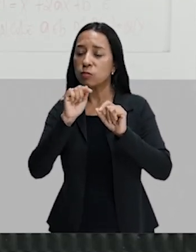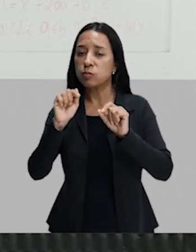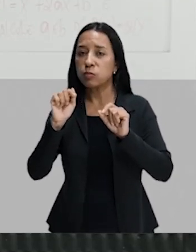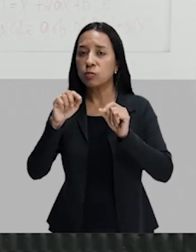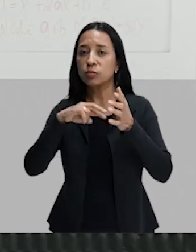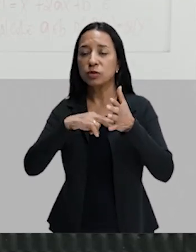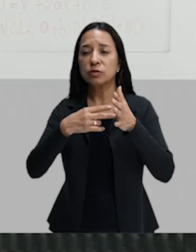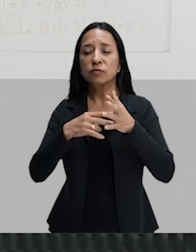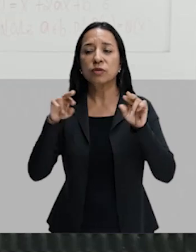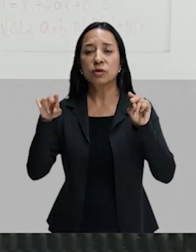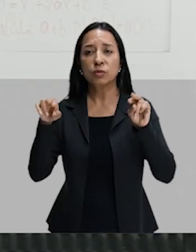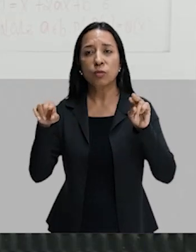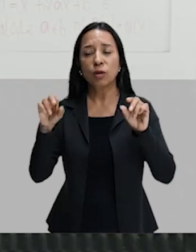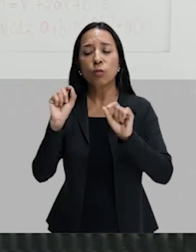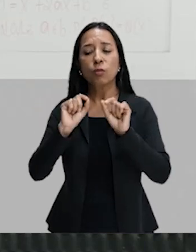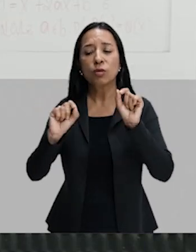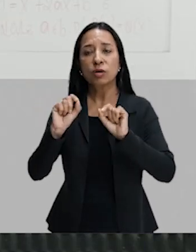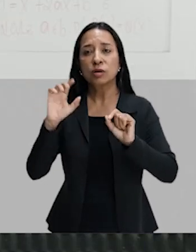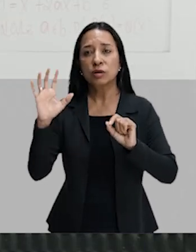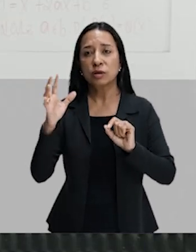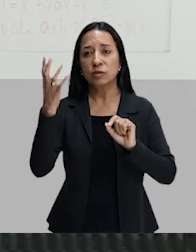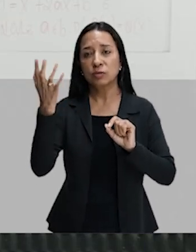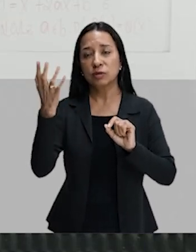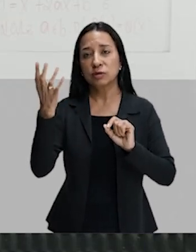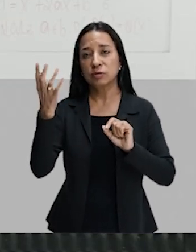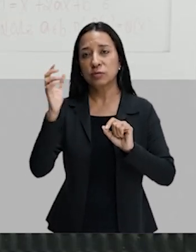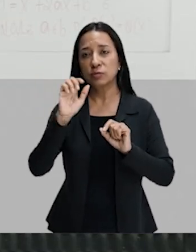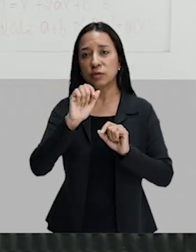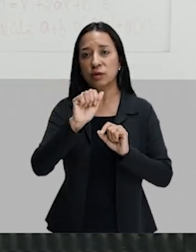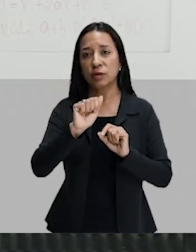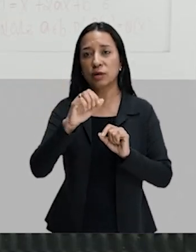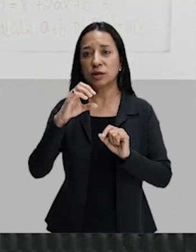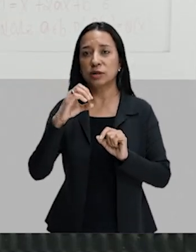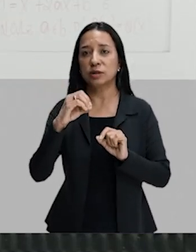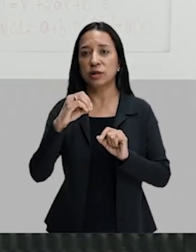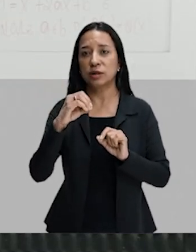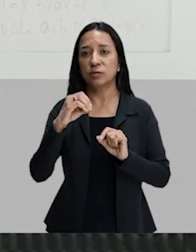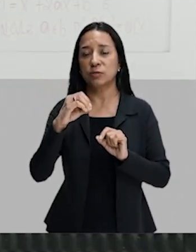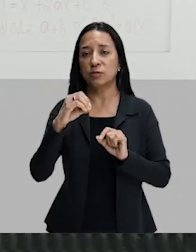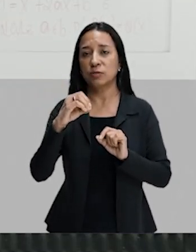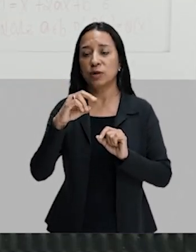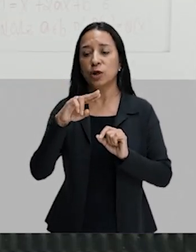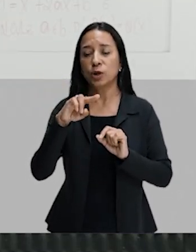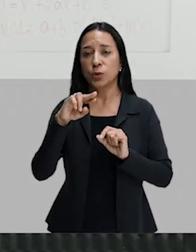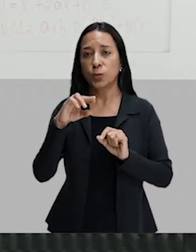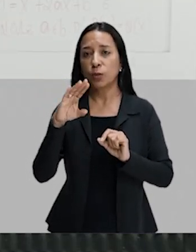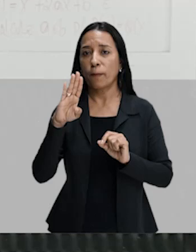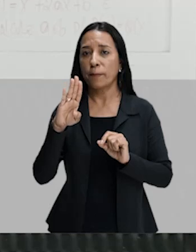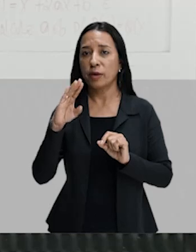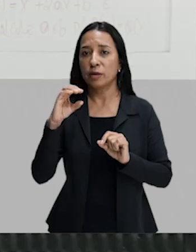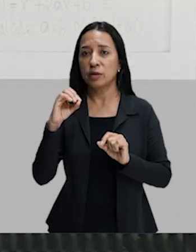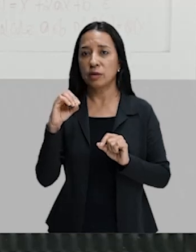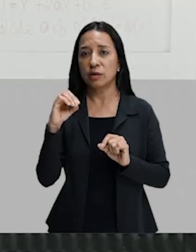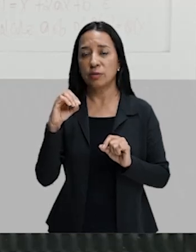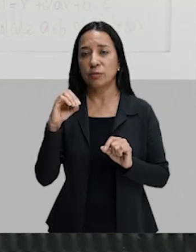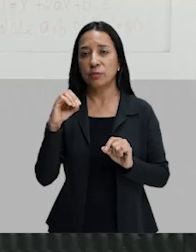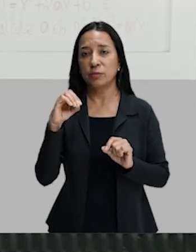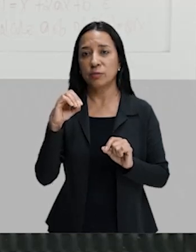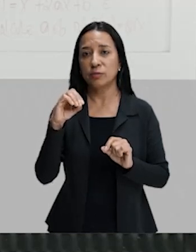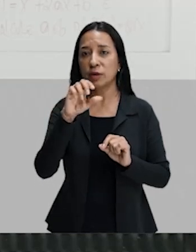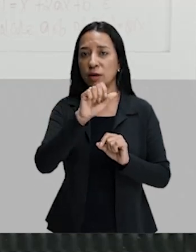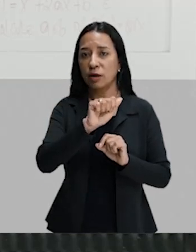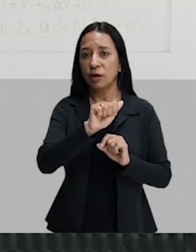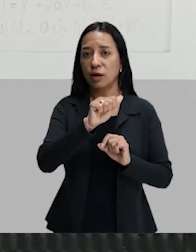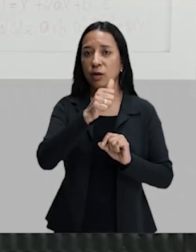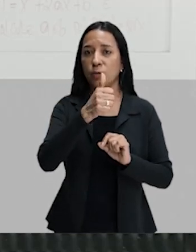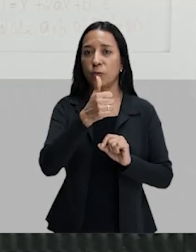A0 tem que ser igual ao B0, certo? Esse